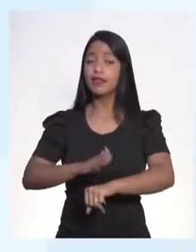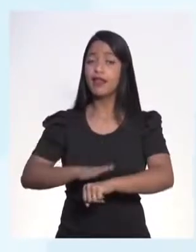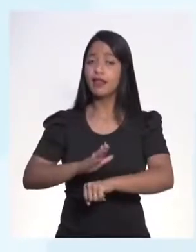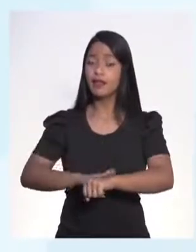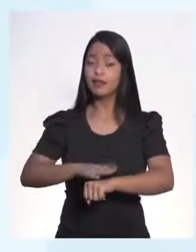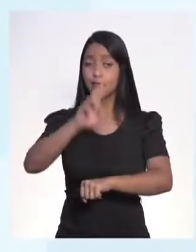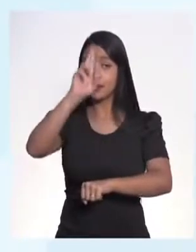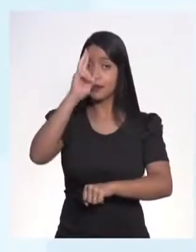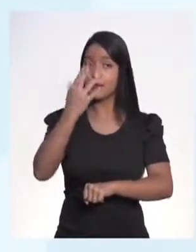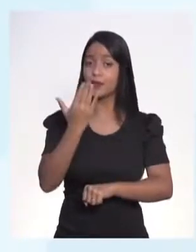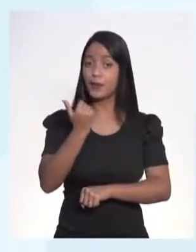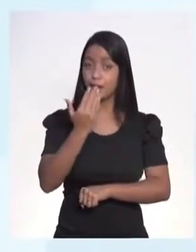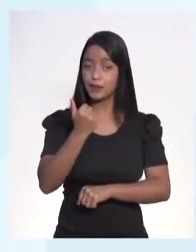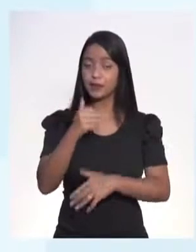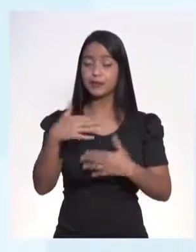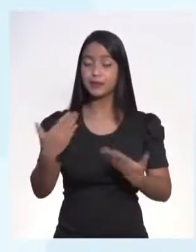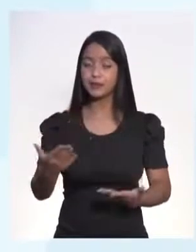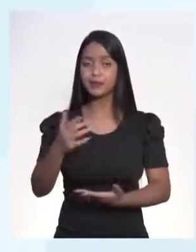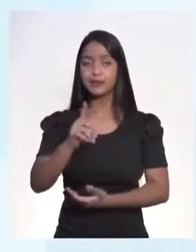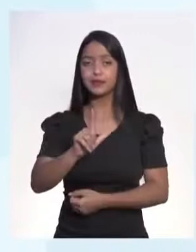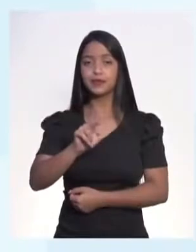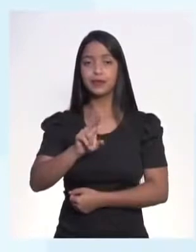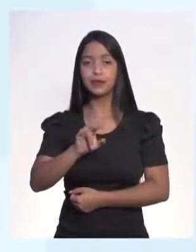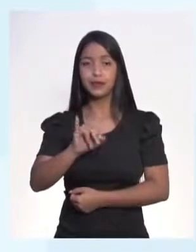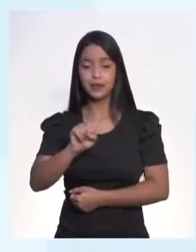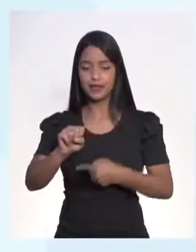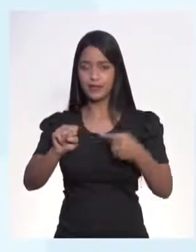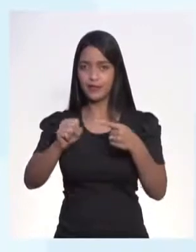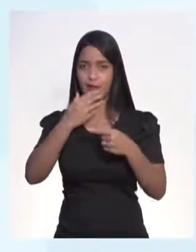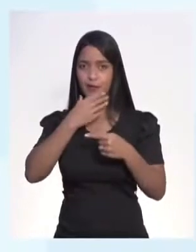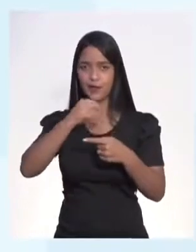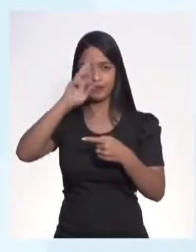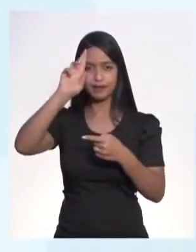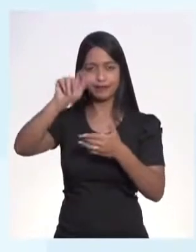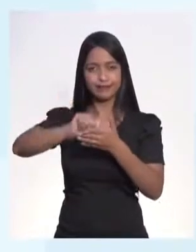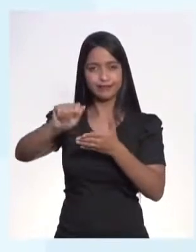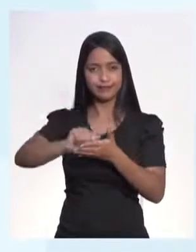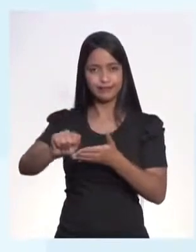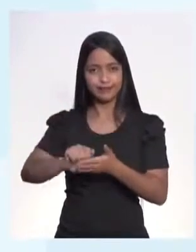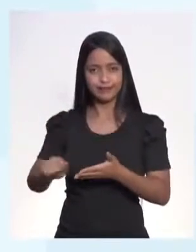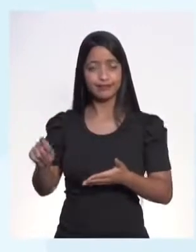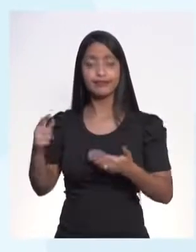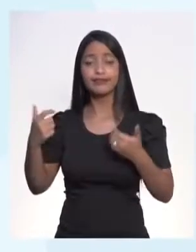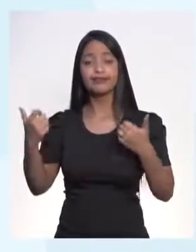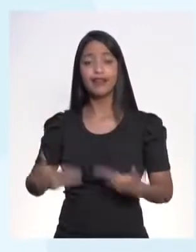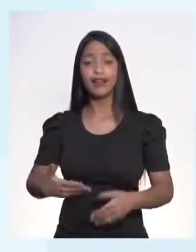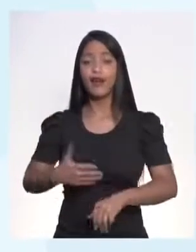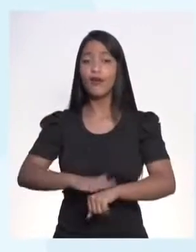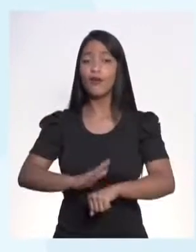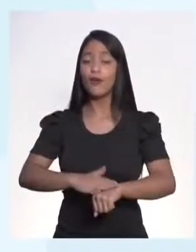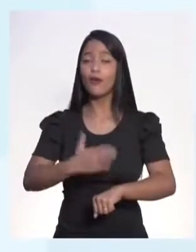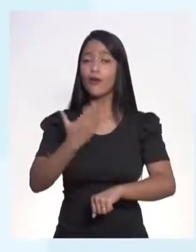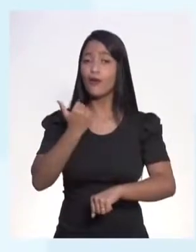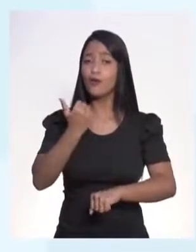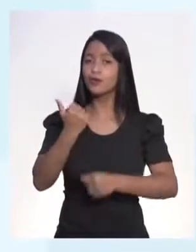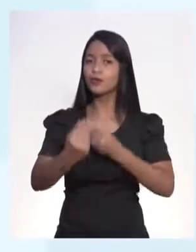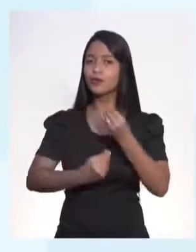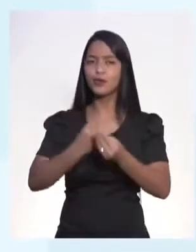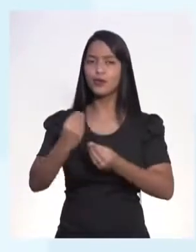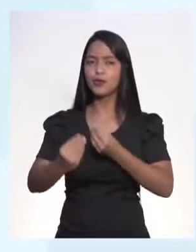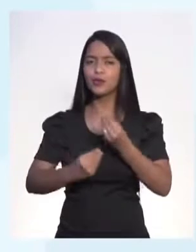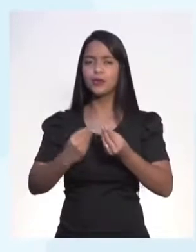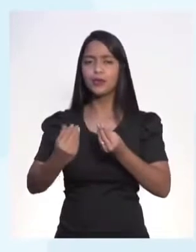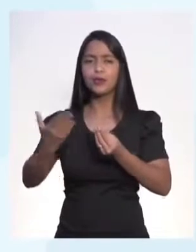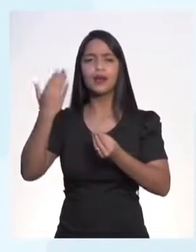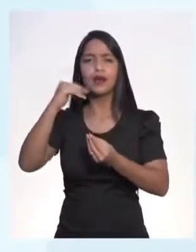o Luiz Delfino dos Santos esse poeta vai falar sobre o é o do almoço o que